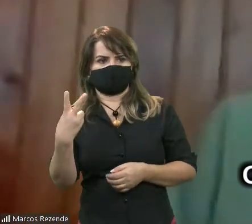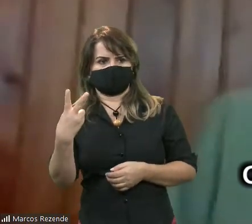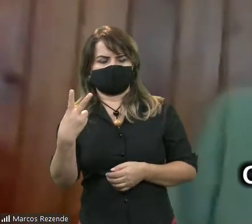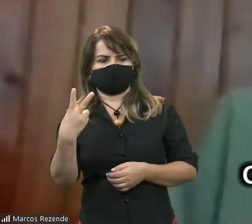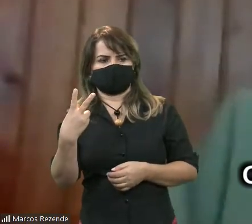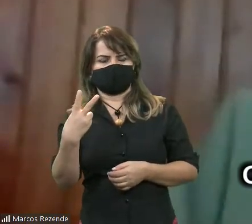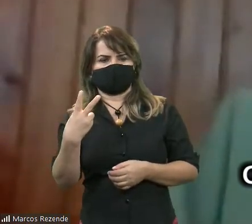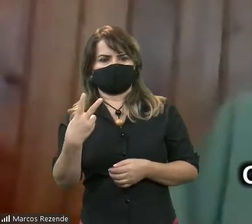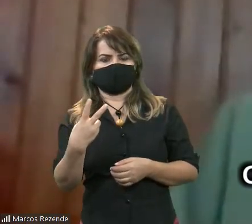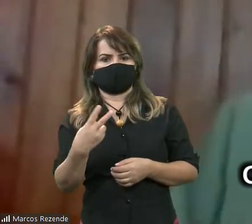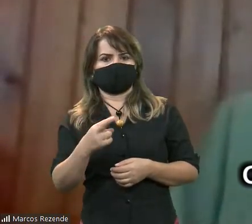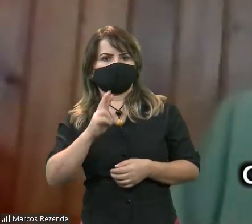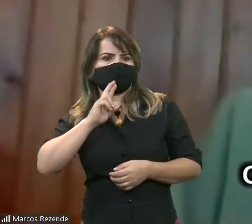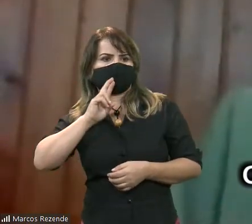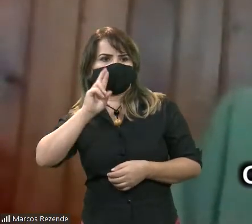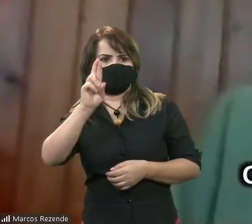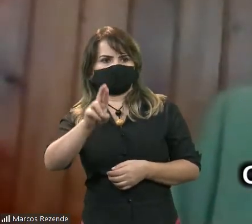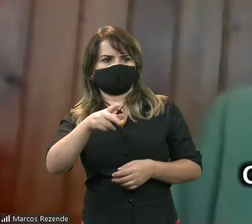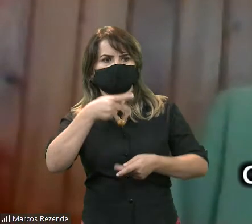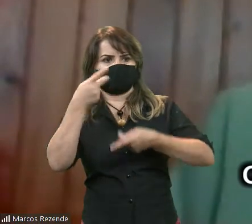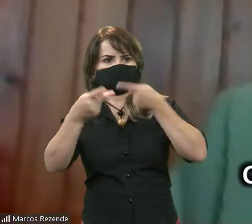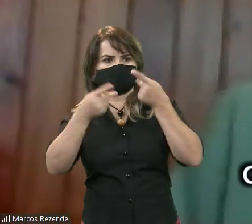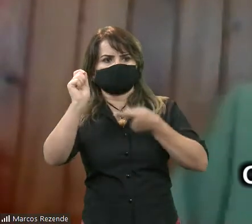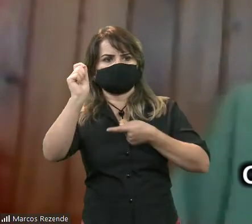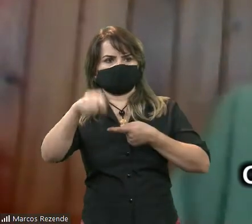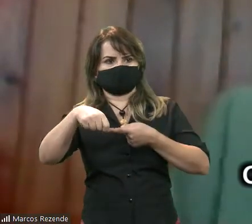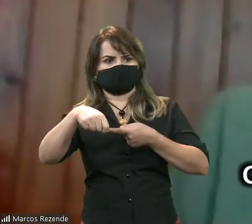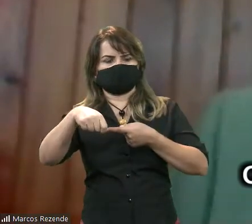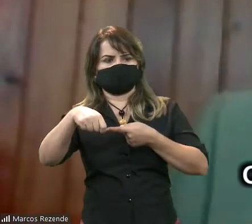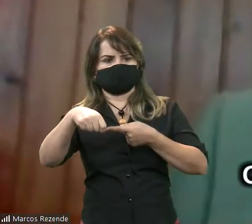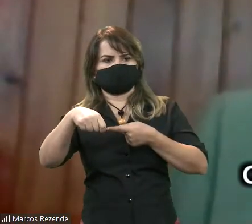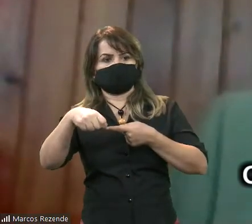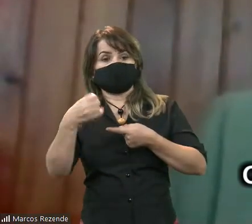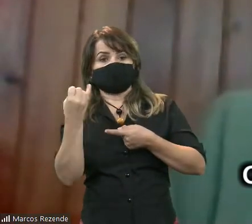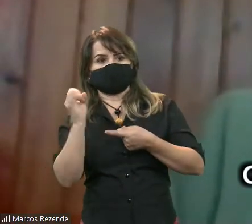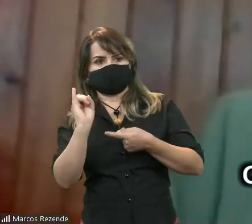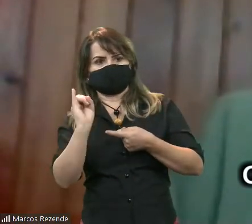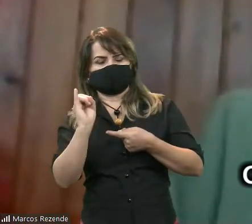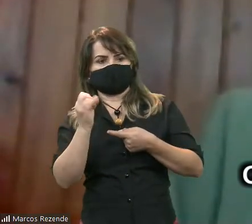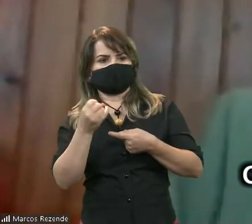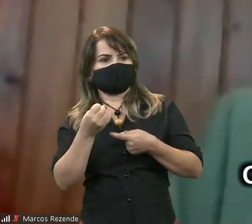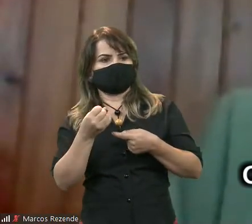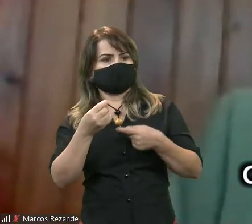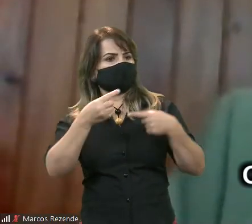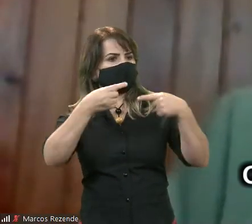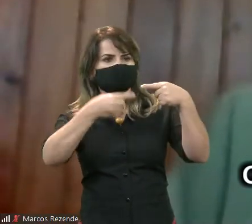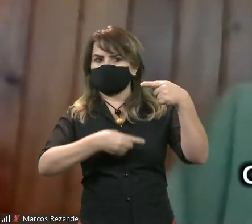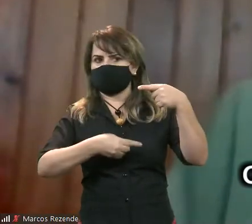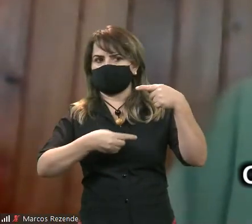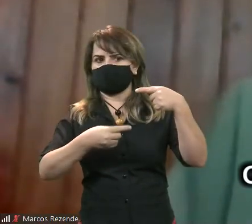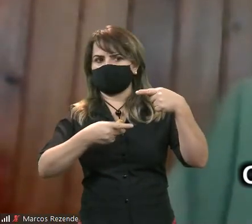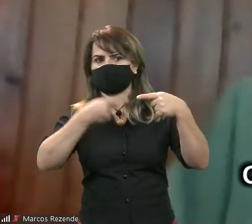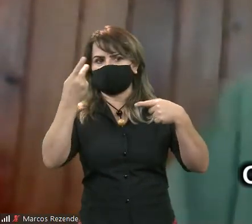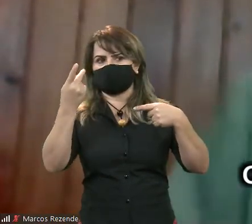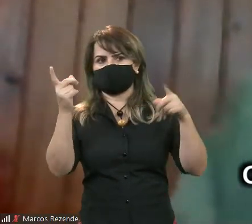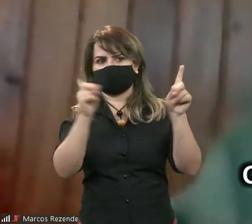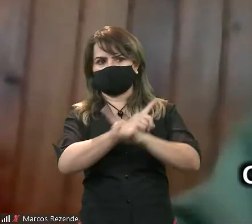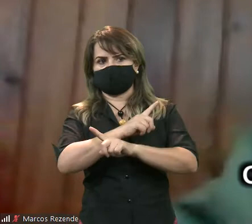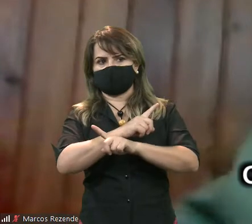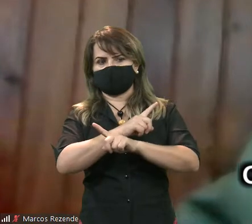2019 responderão sim e os contrários responderão não.